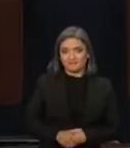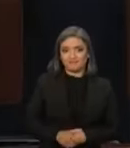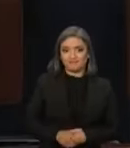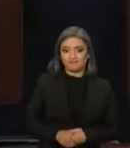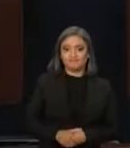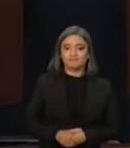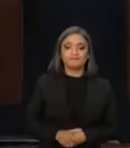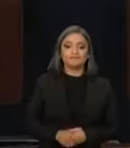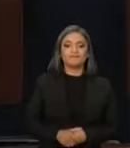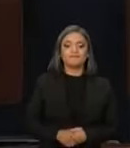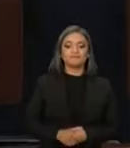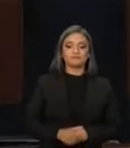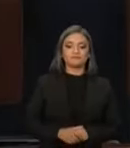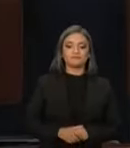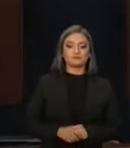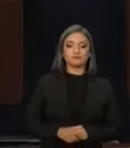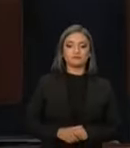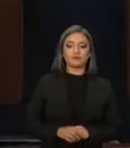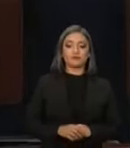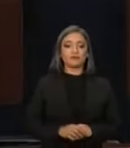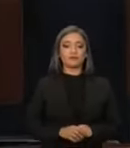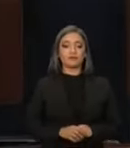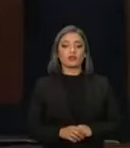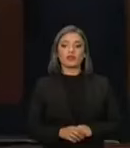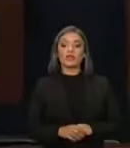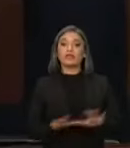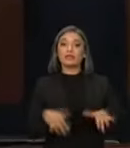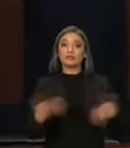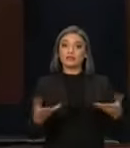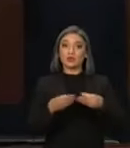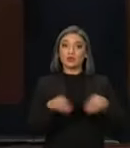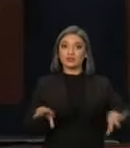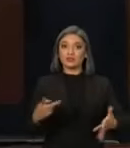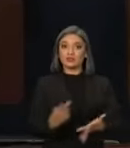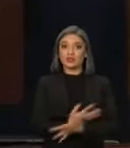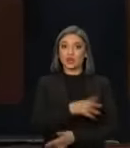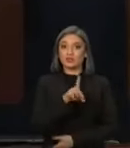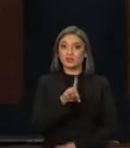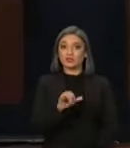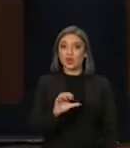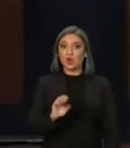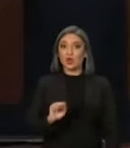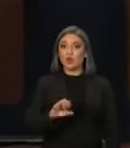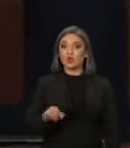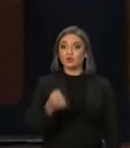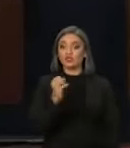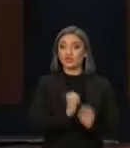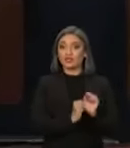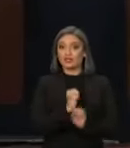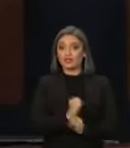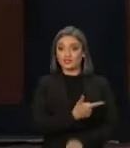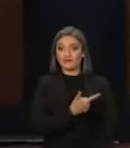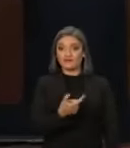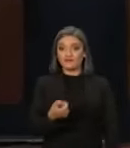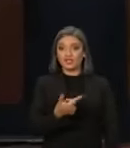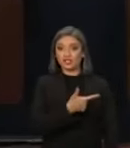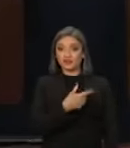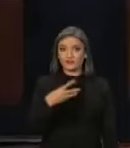Assim, os danos ocorridos em 8 de janeiro de 2023 teriam, segundo